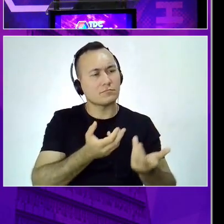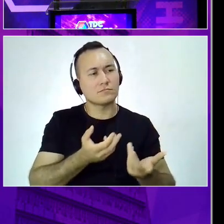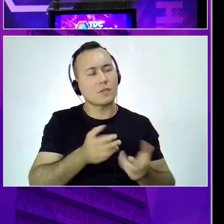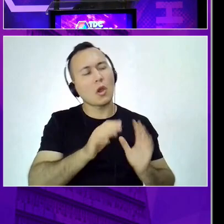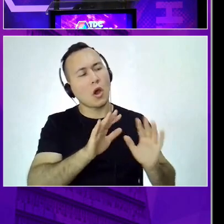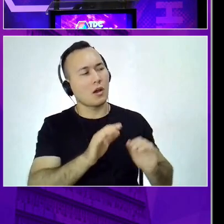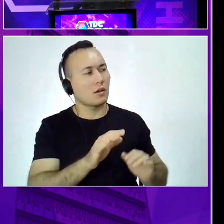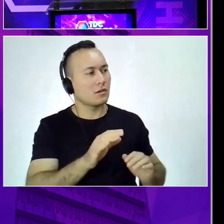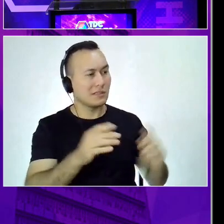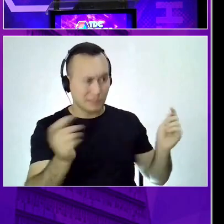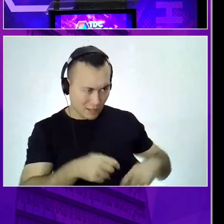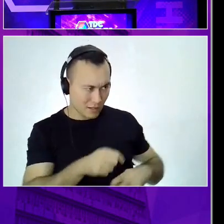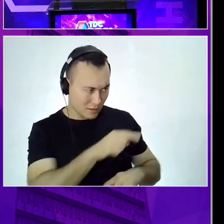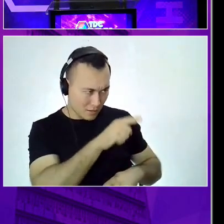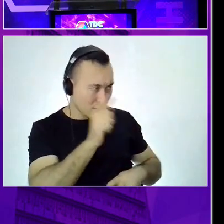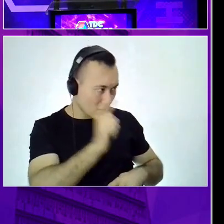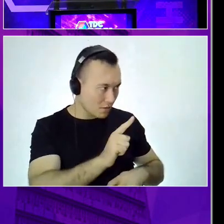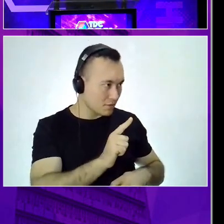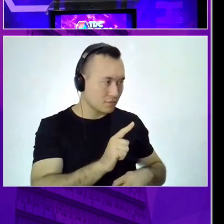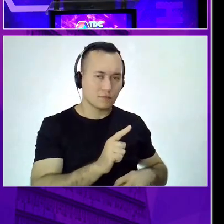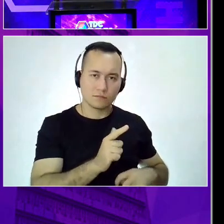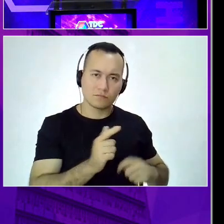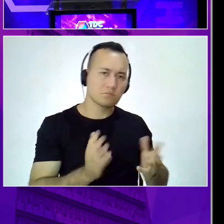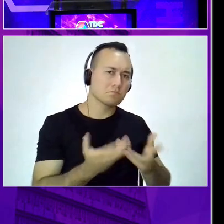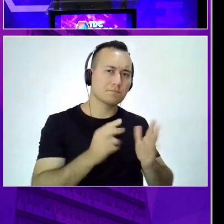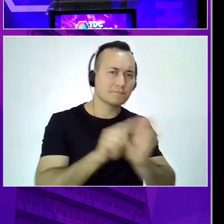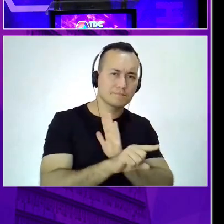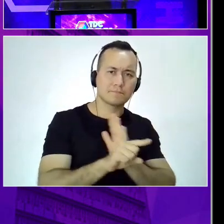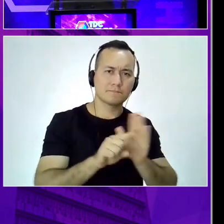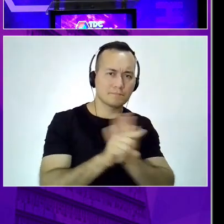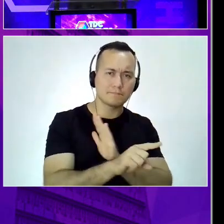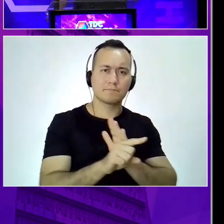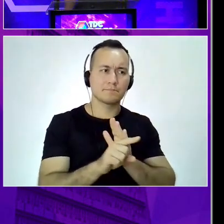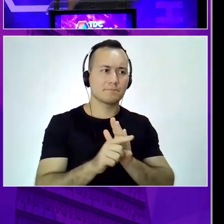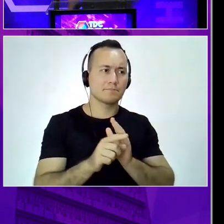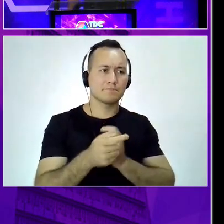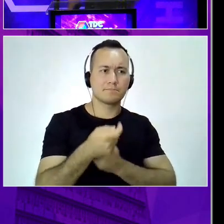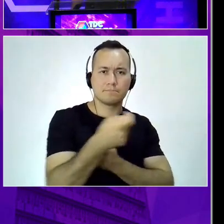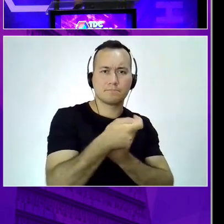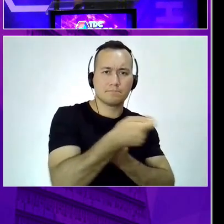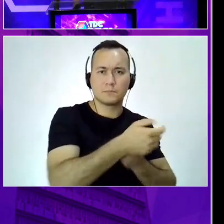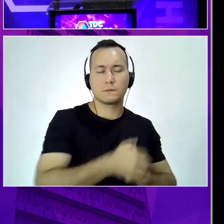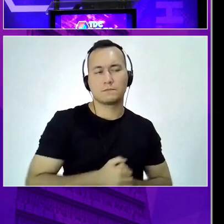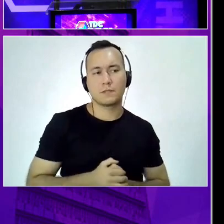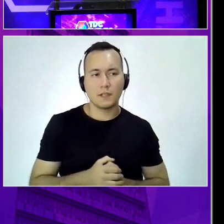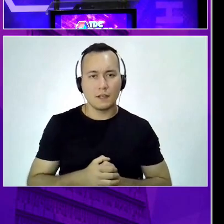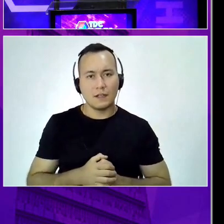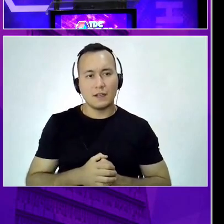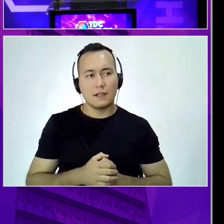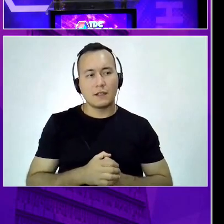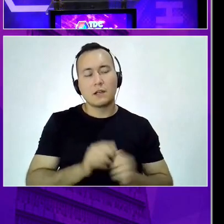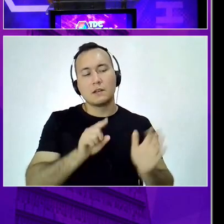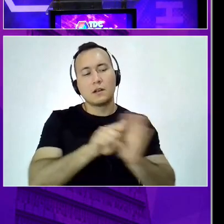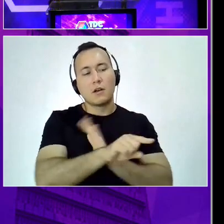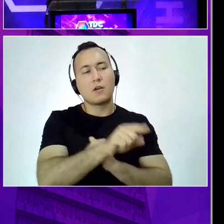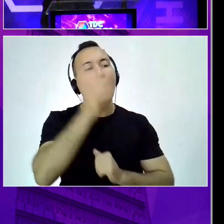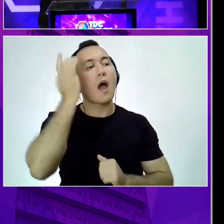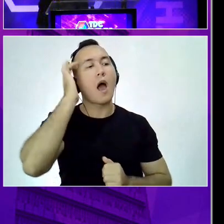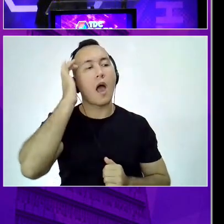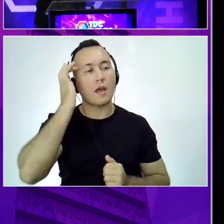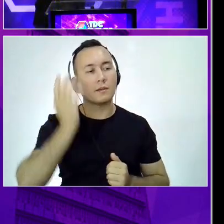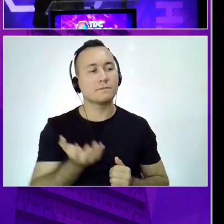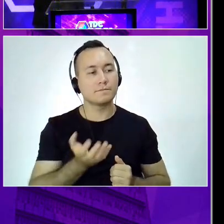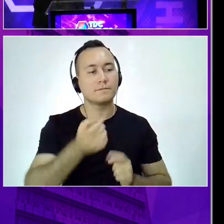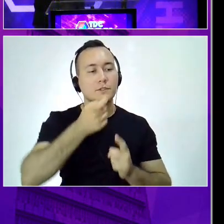na parte de desenvolvimento, às vezes o cara chega assim e eu pergunto, ó, tu acha que qual a tua estimativa para fazer tal coisa? E aí ele faz,